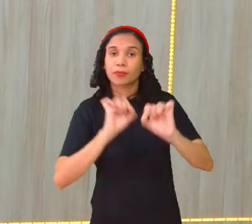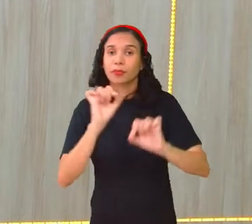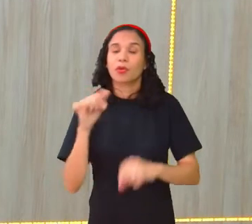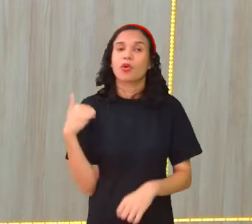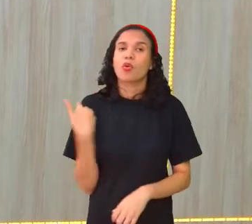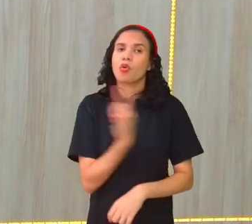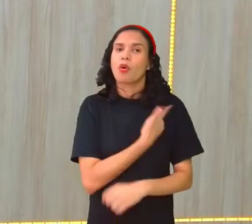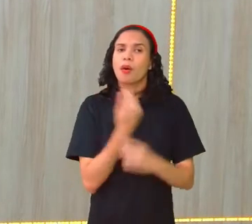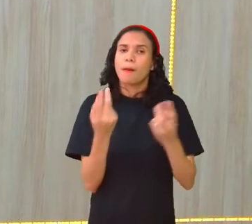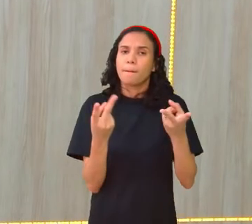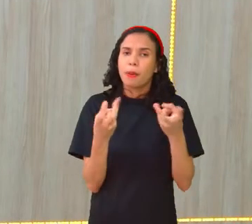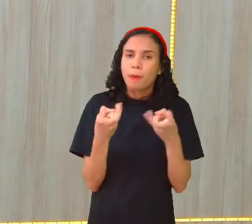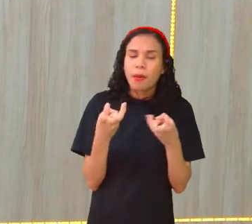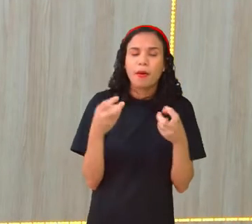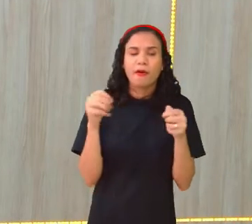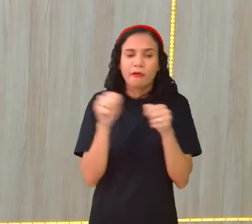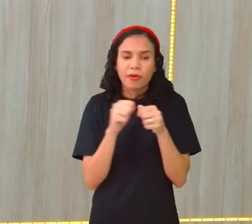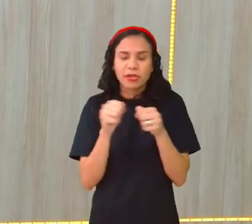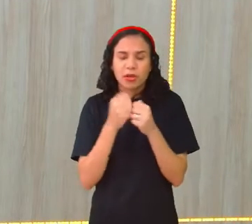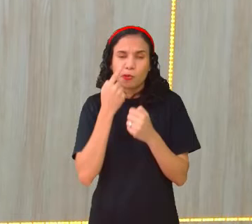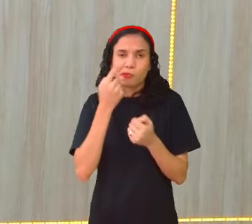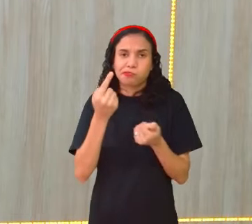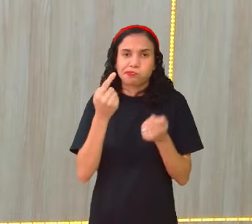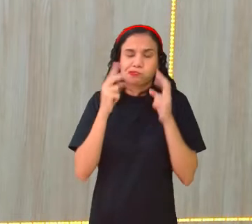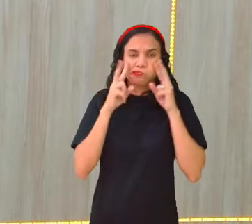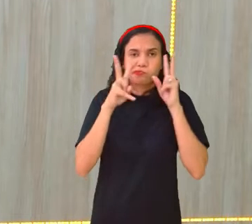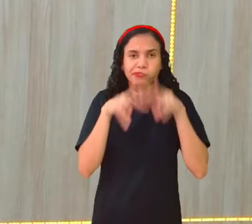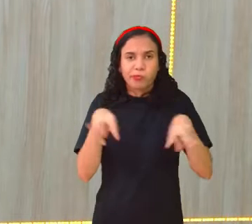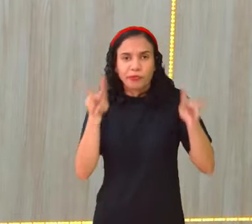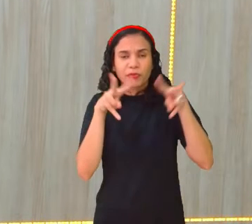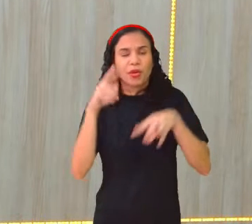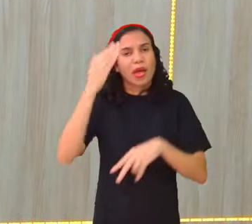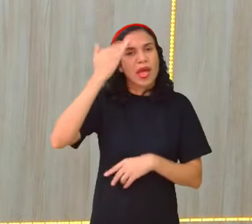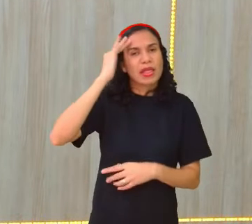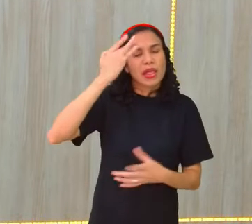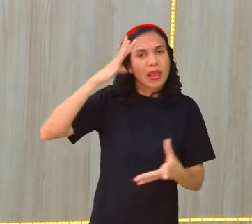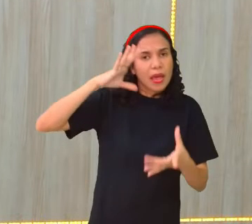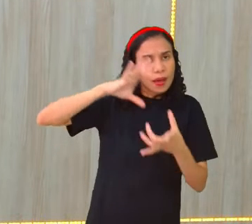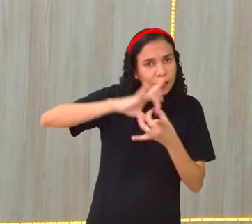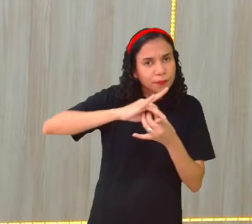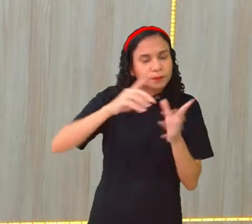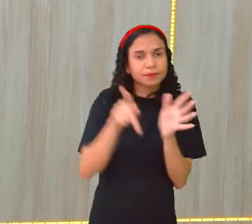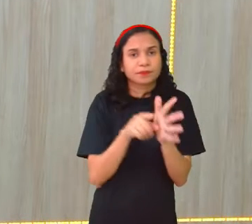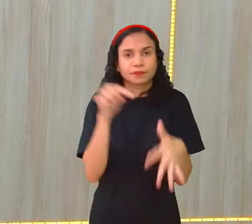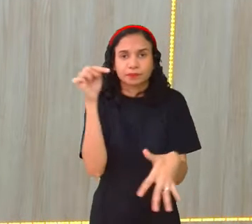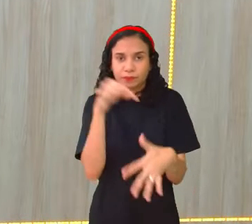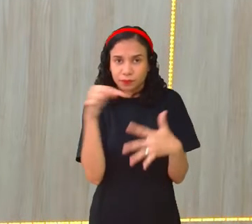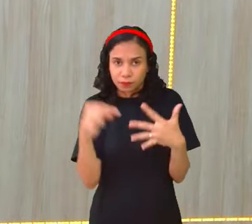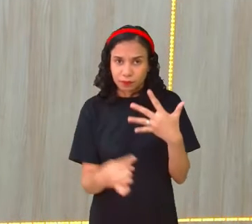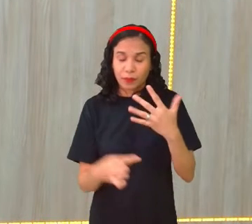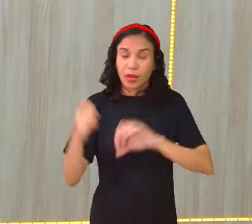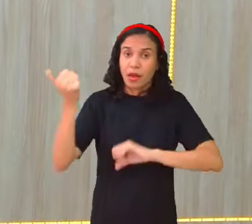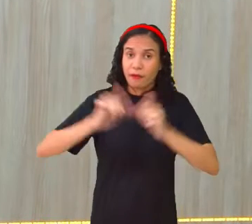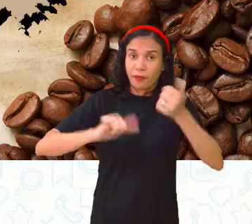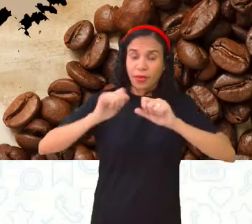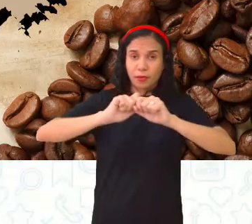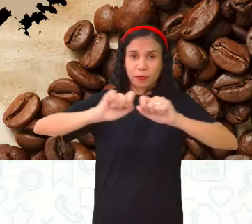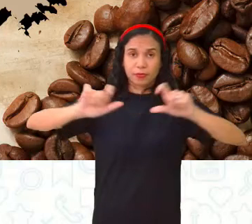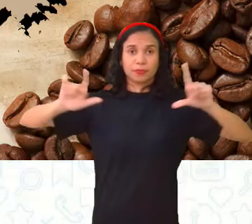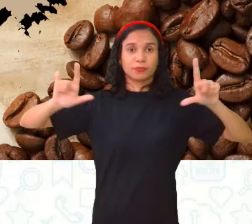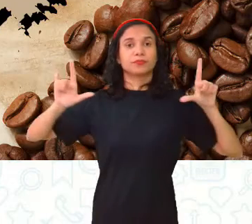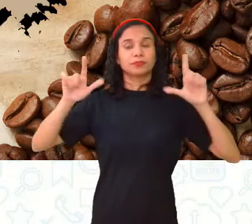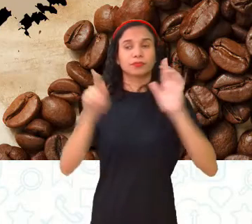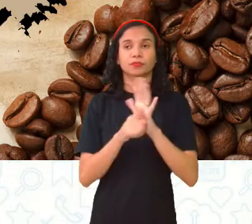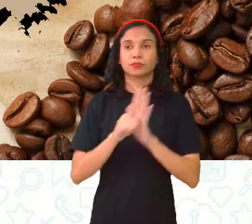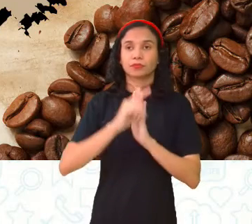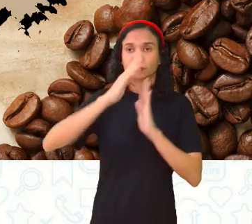gente vai fazer esse recorte aí, vamos entender, né, esse aspecto. Vamos analisar aí em tela cheia